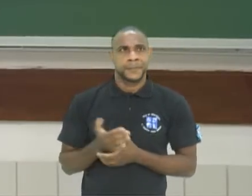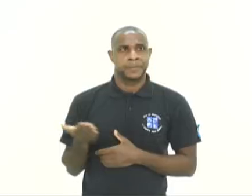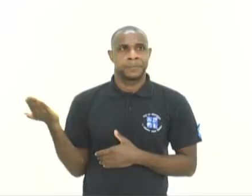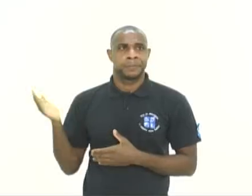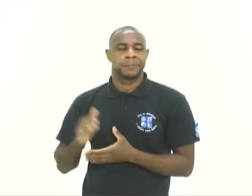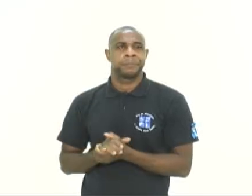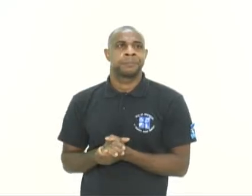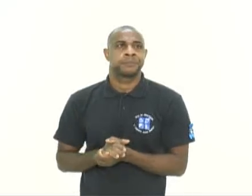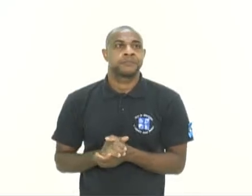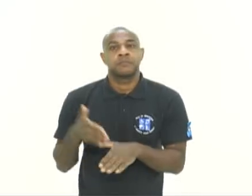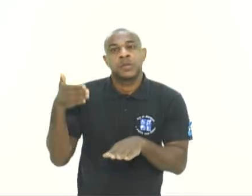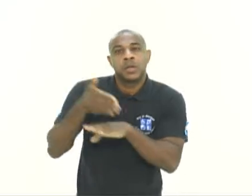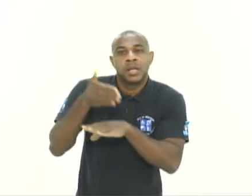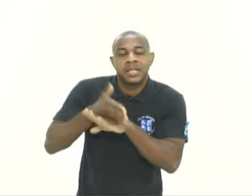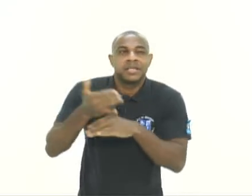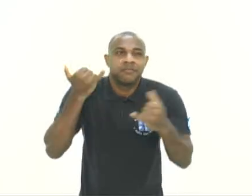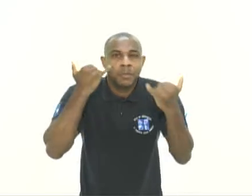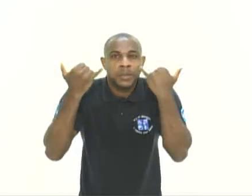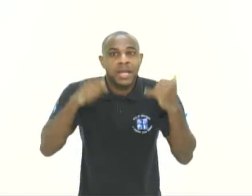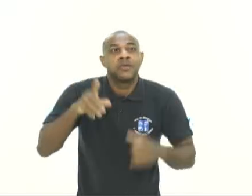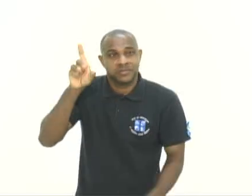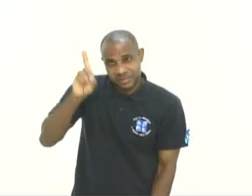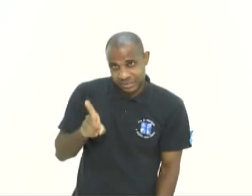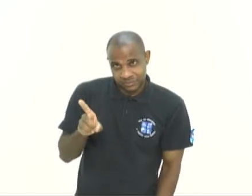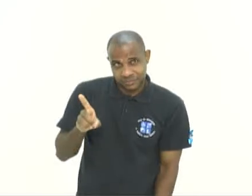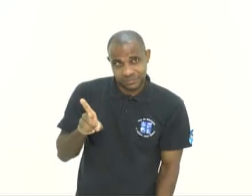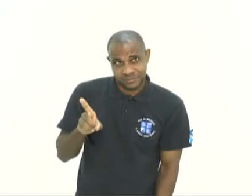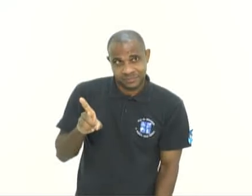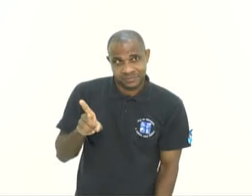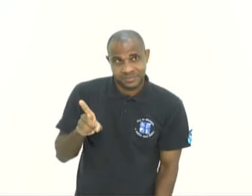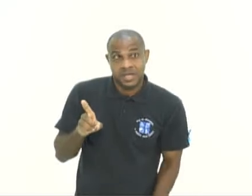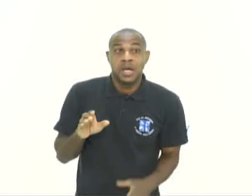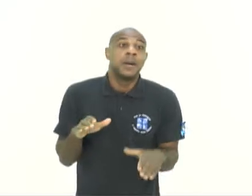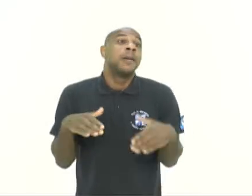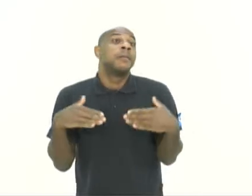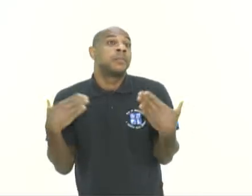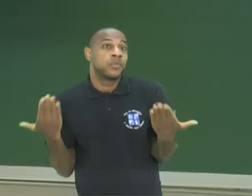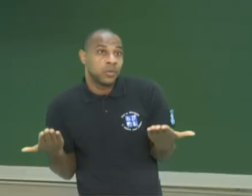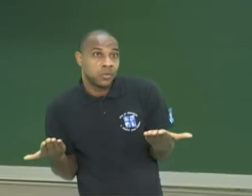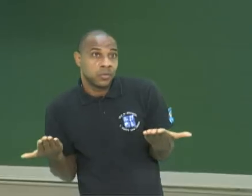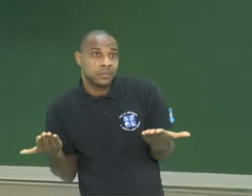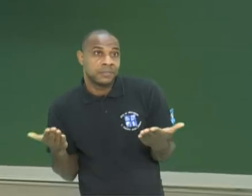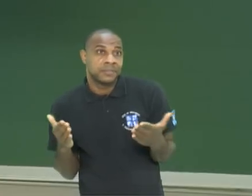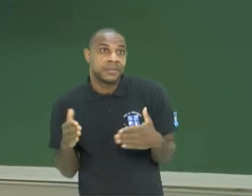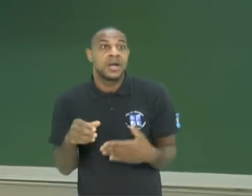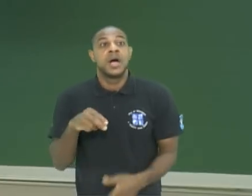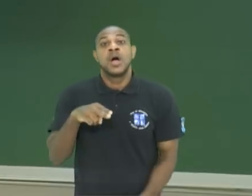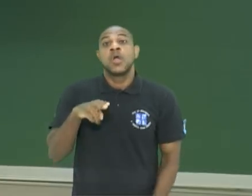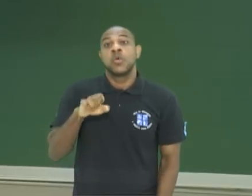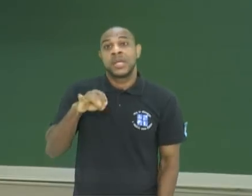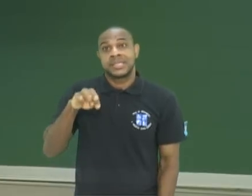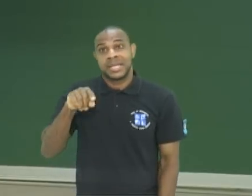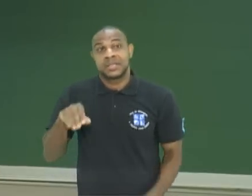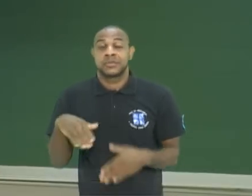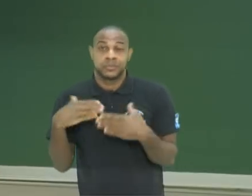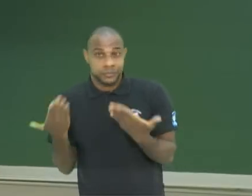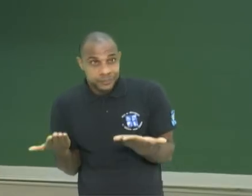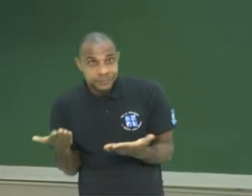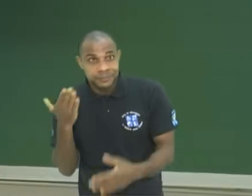temos acesso à informação é um direito. No entanto, é assim que o autor começa o texto. O